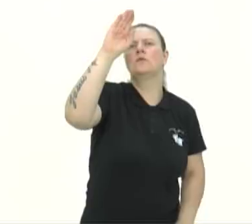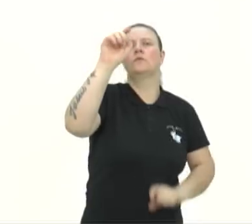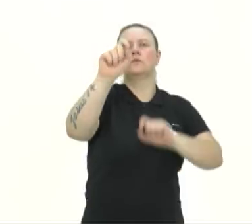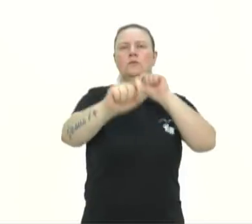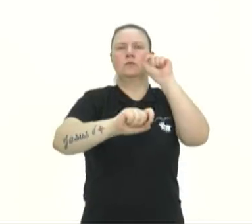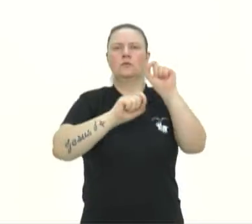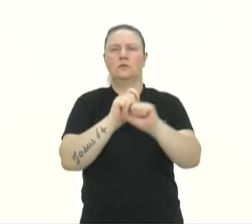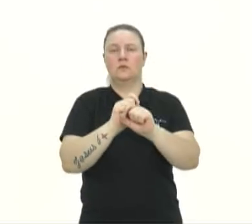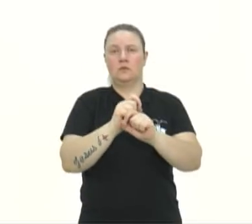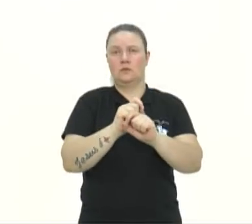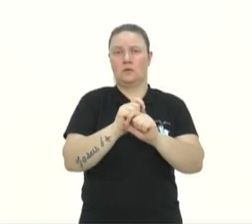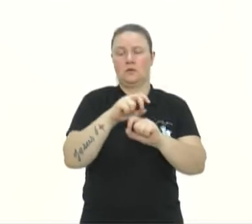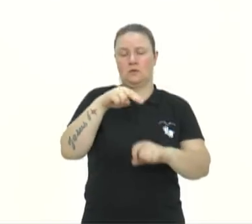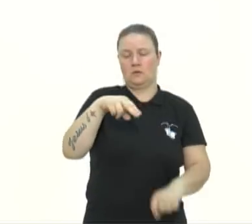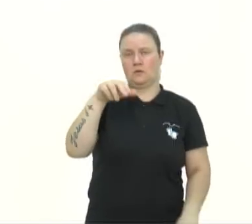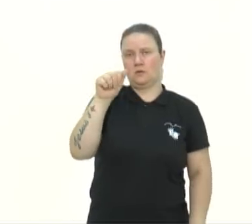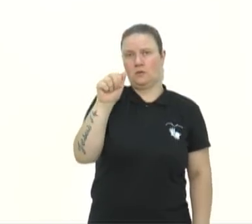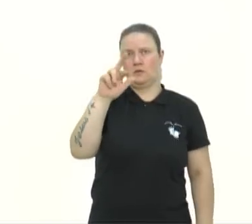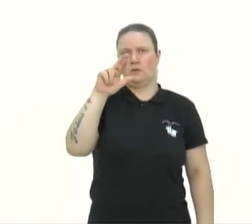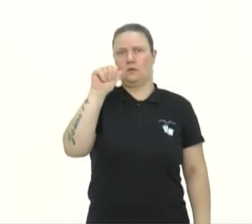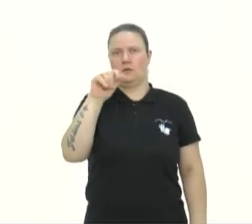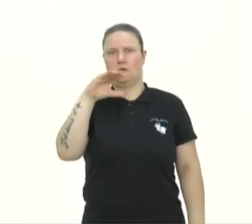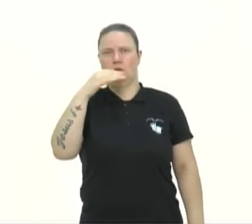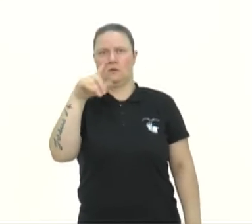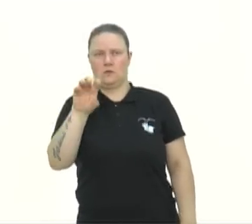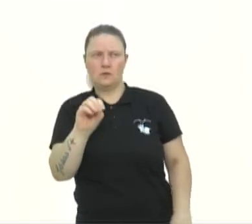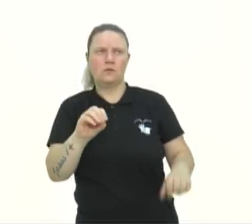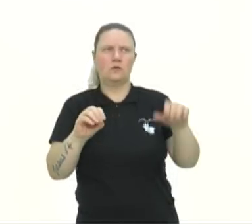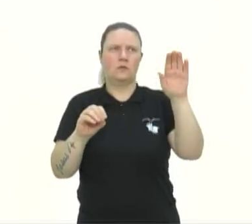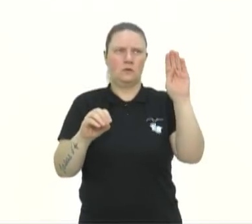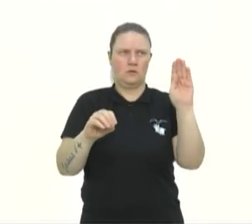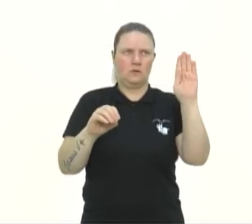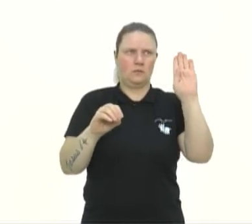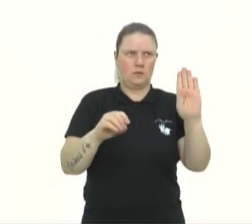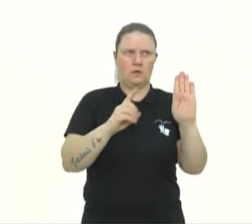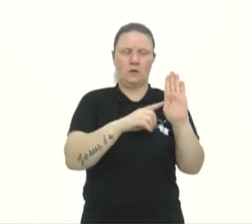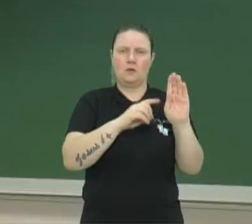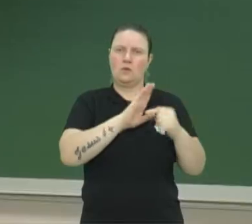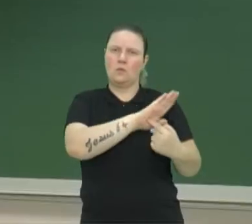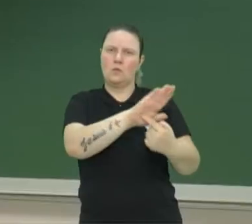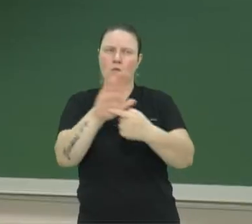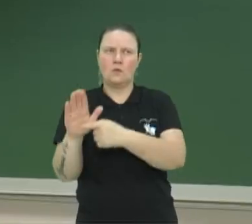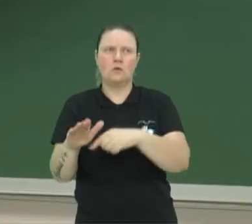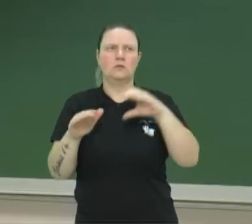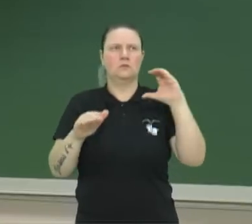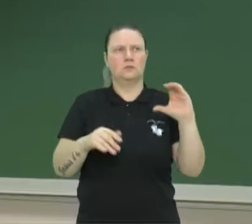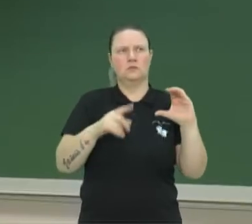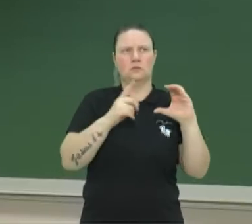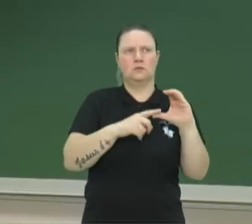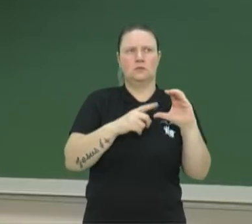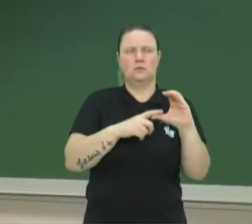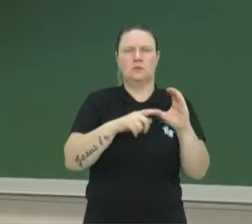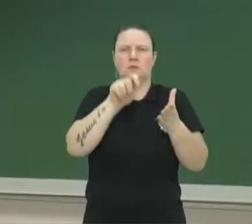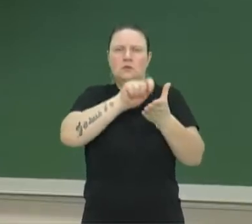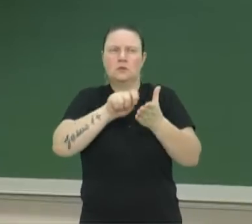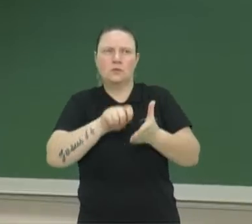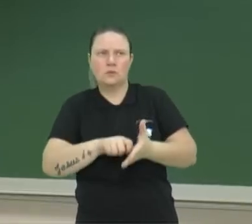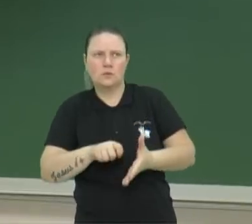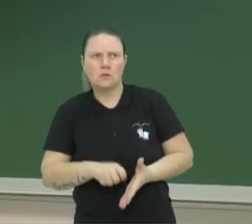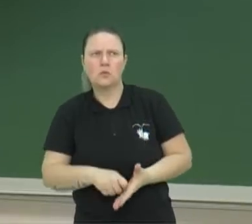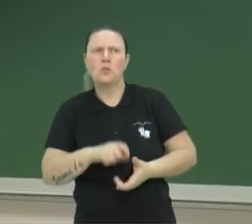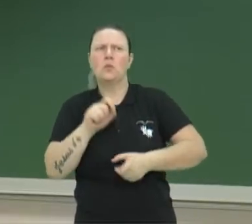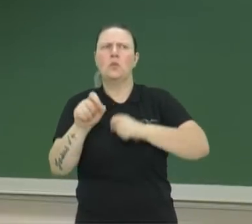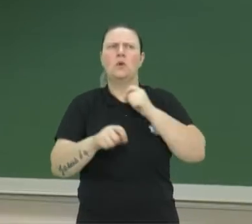A narração, a exposição, a descrição ou a injunção, instrução.